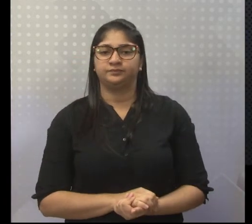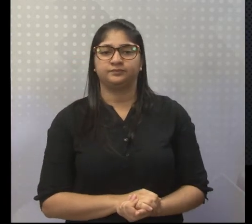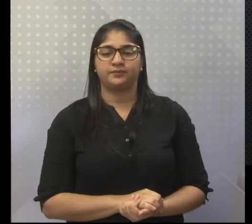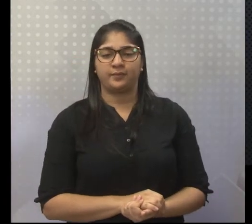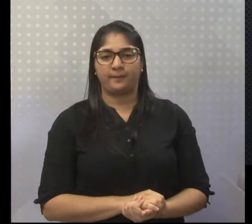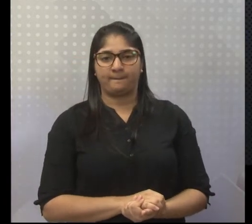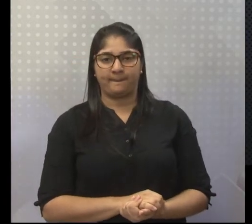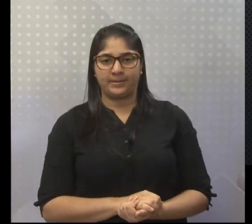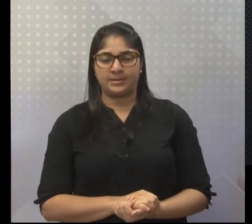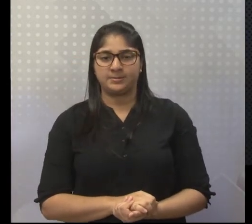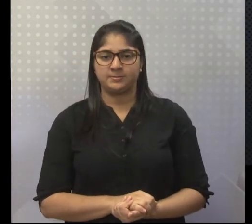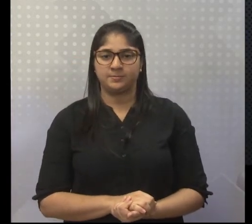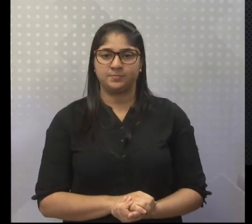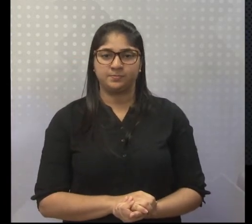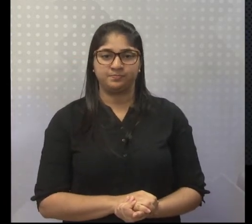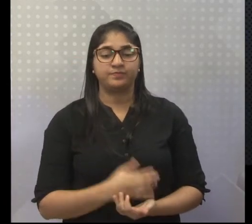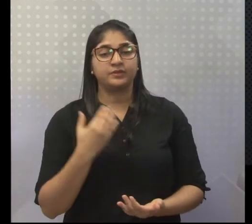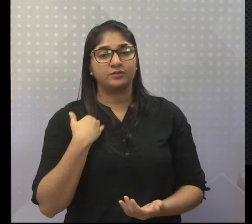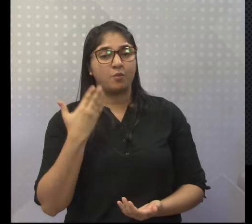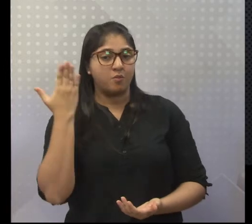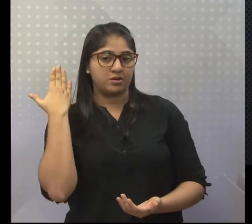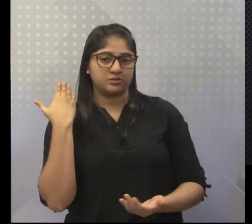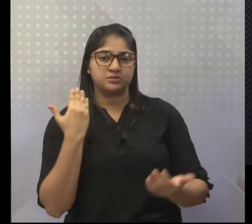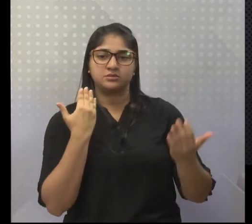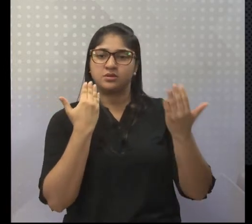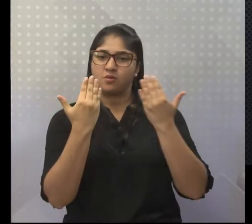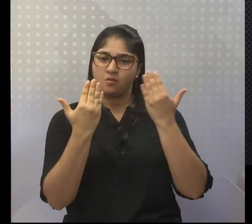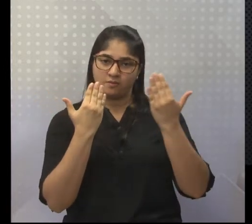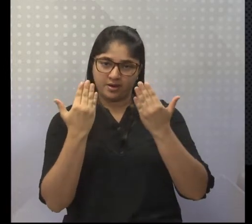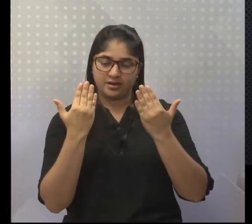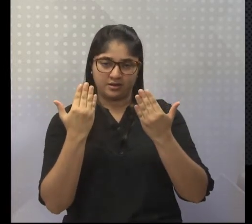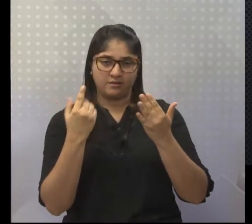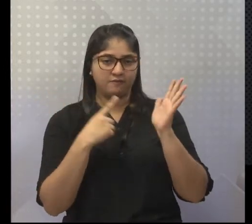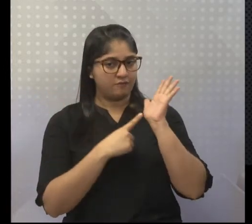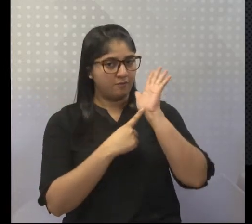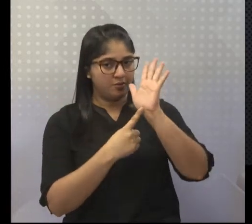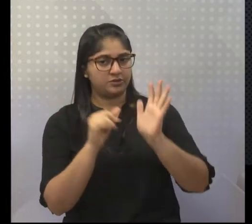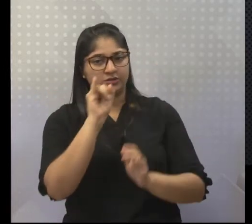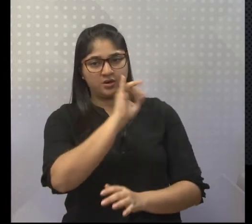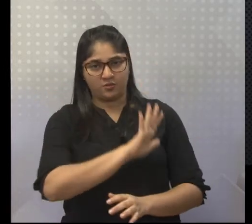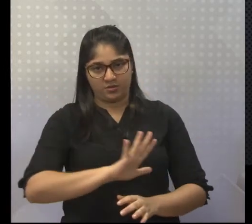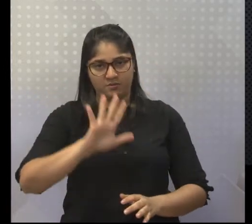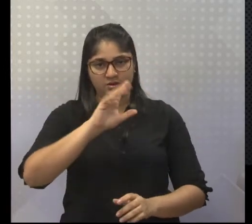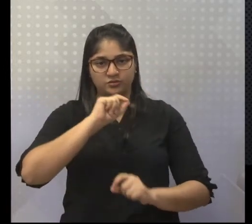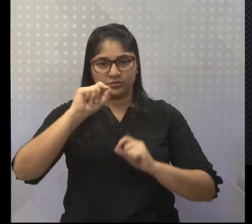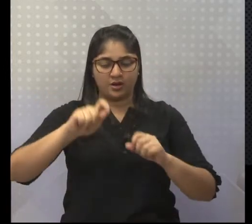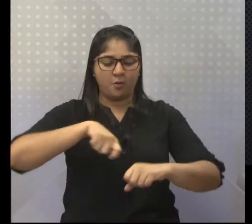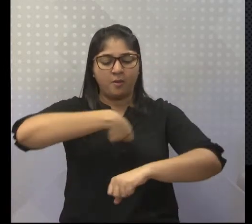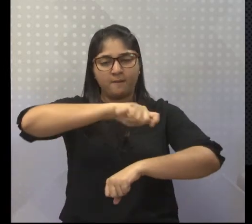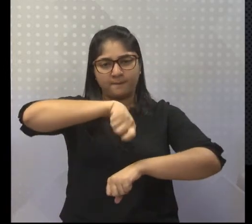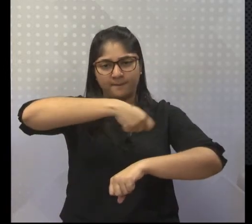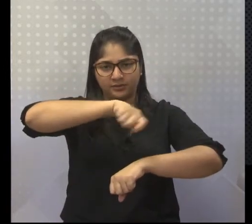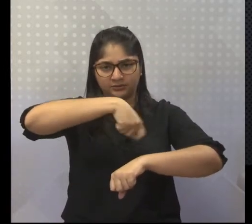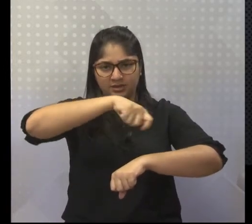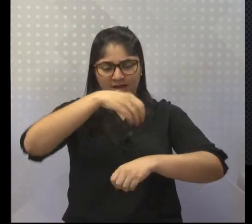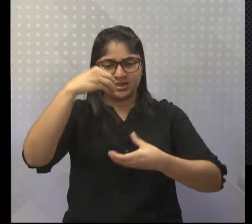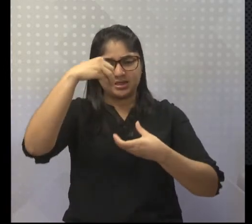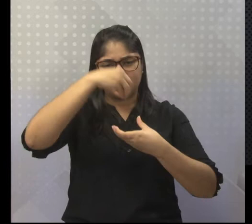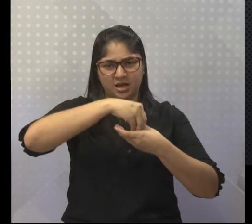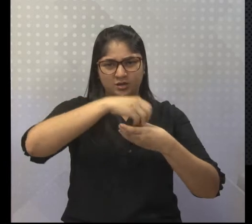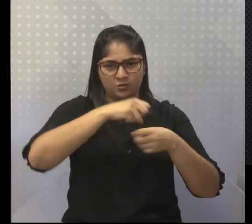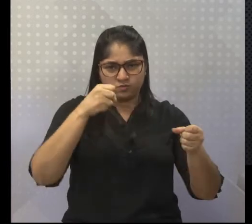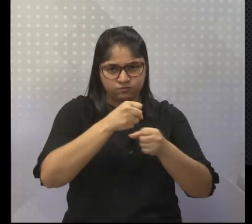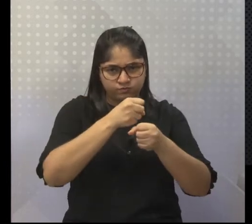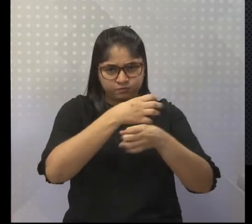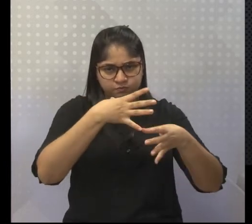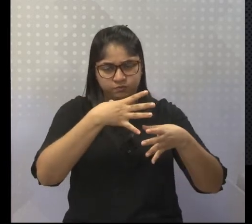é eu fiz uma comparação vou trazer a imagem já já numa panela de pressão que acontece dentro de uma panela de